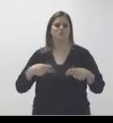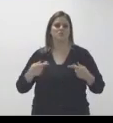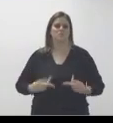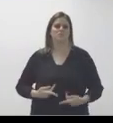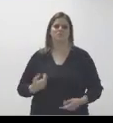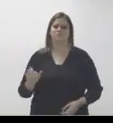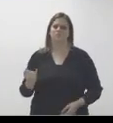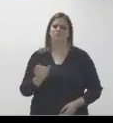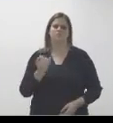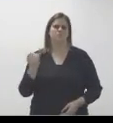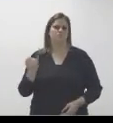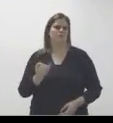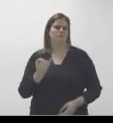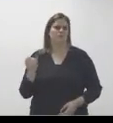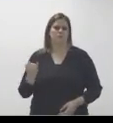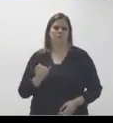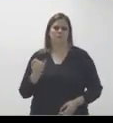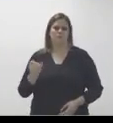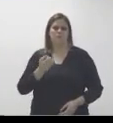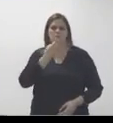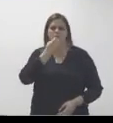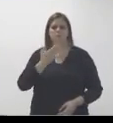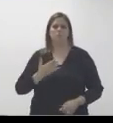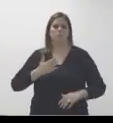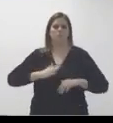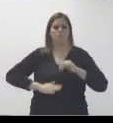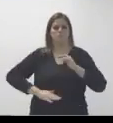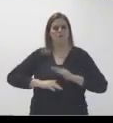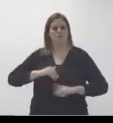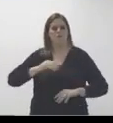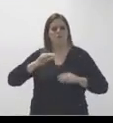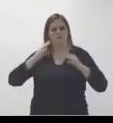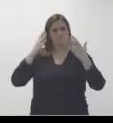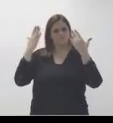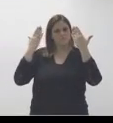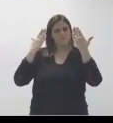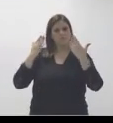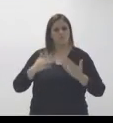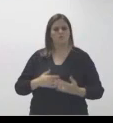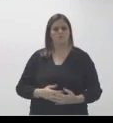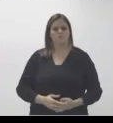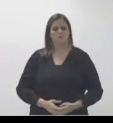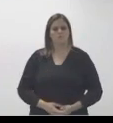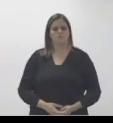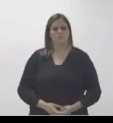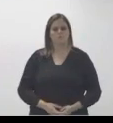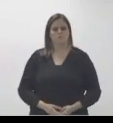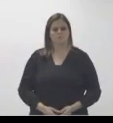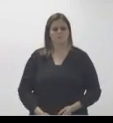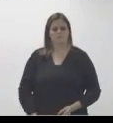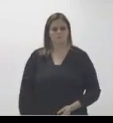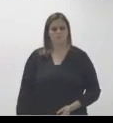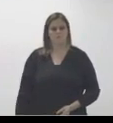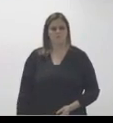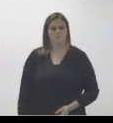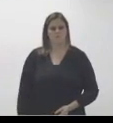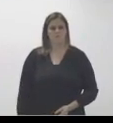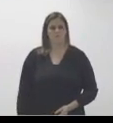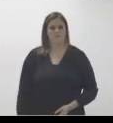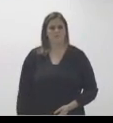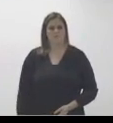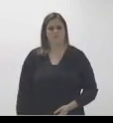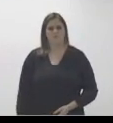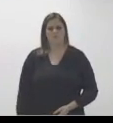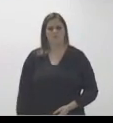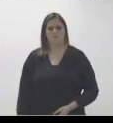boa prática da psicologia obrigado fernanda e também dizer é em relação a essa questão da juliana